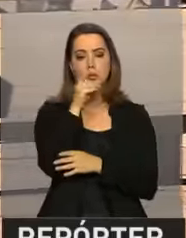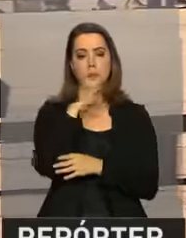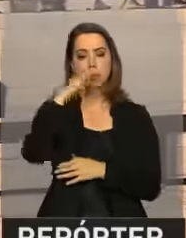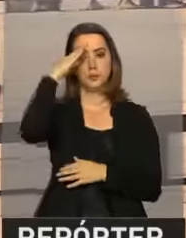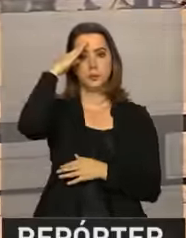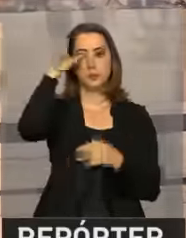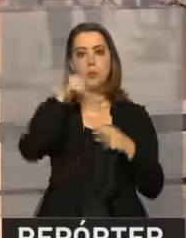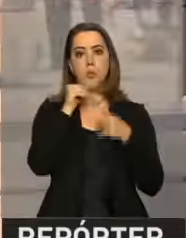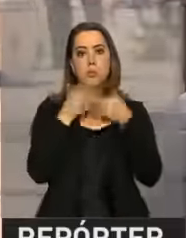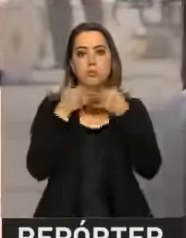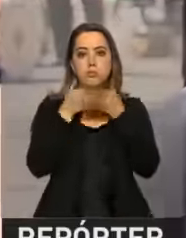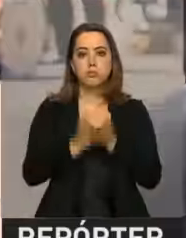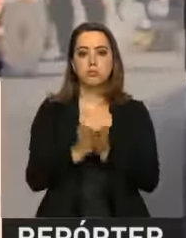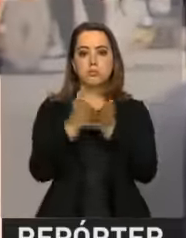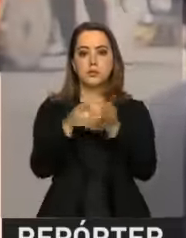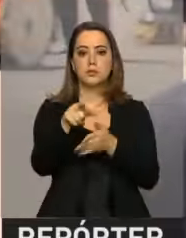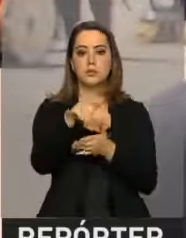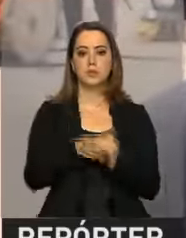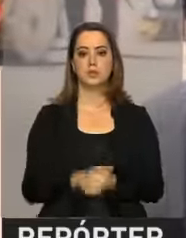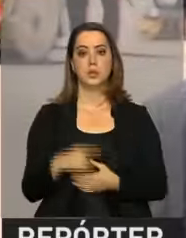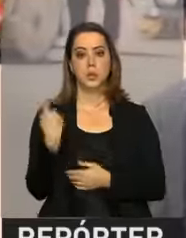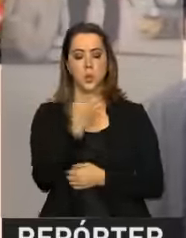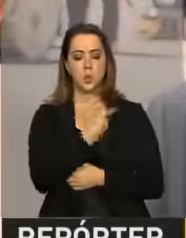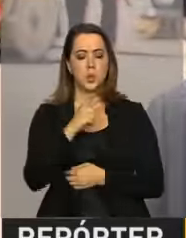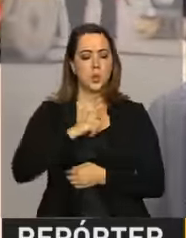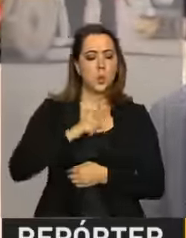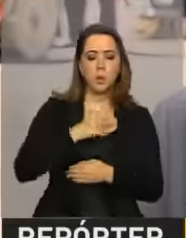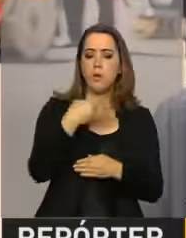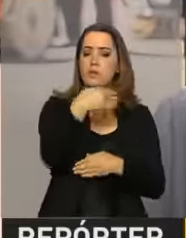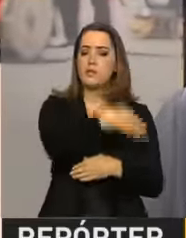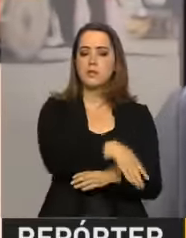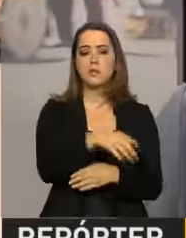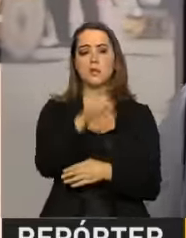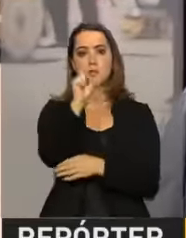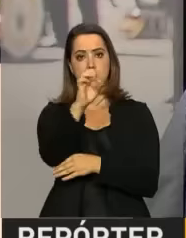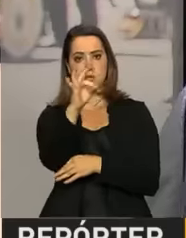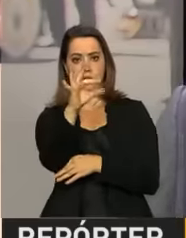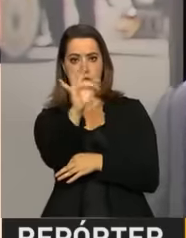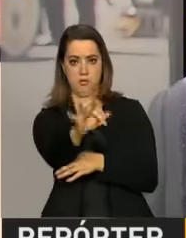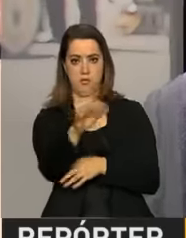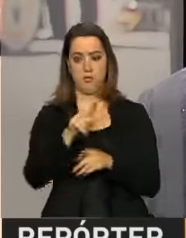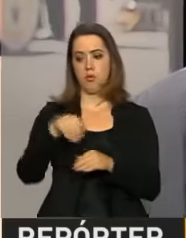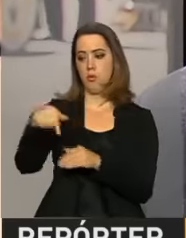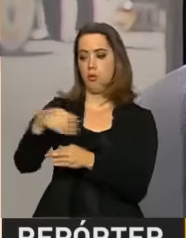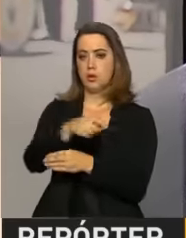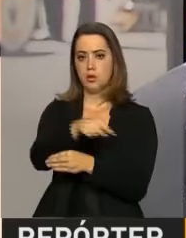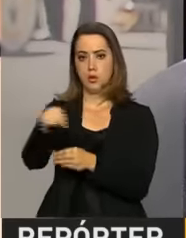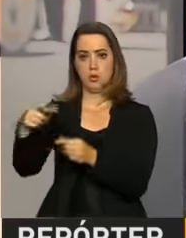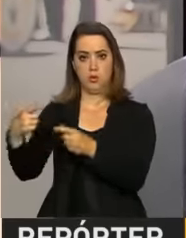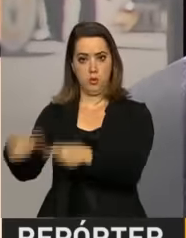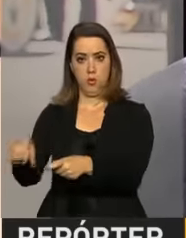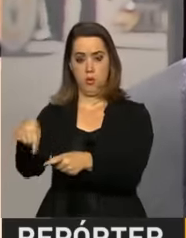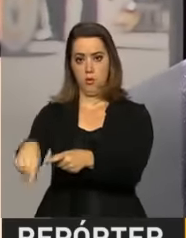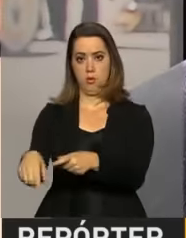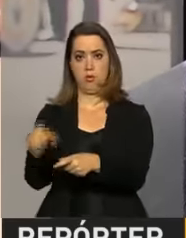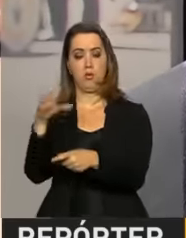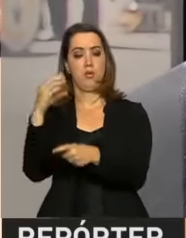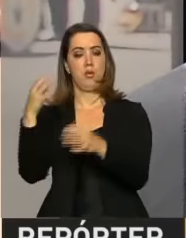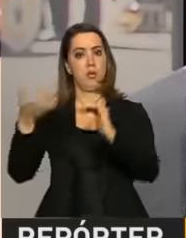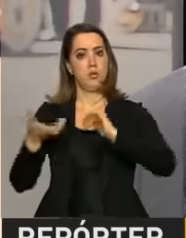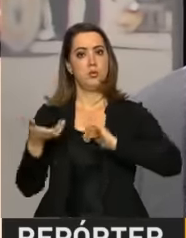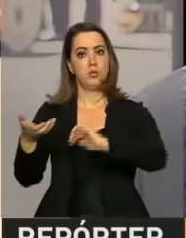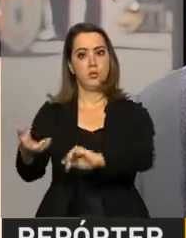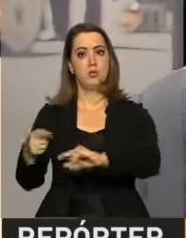Marinha. Aqui nós temos o Supremo Tribunal Federal, o Congresso Nacional, o Palácio do Planalto, emoldurando